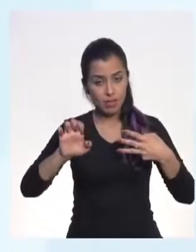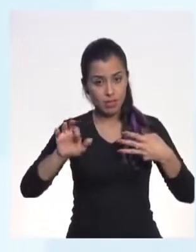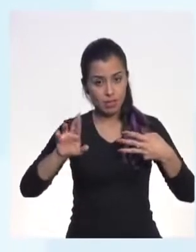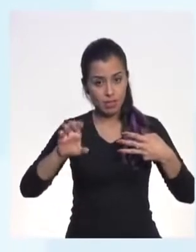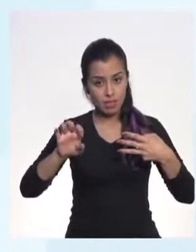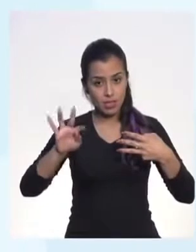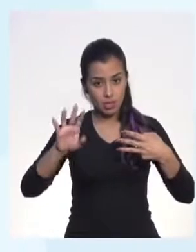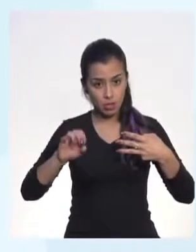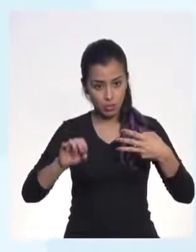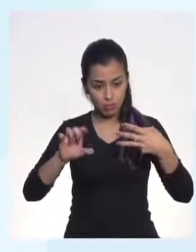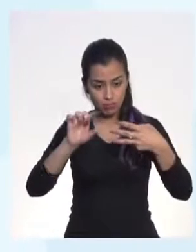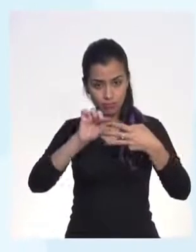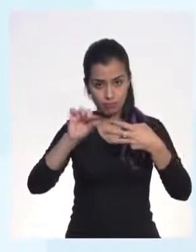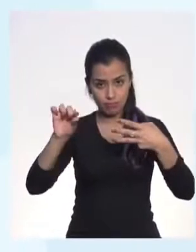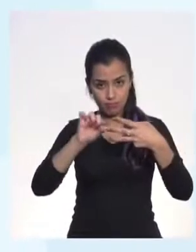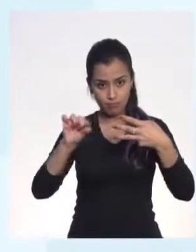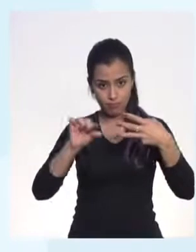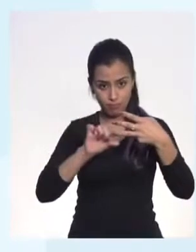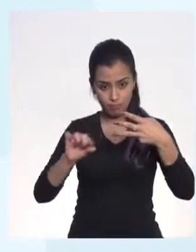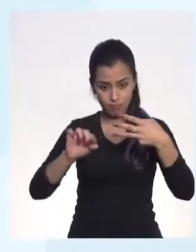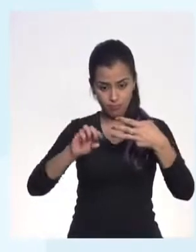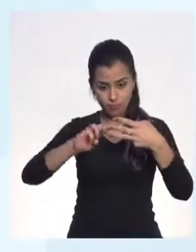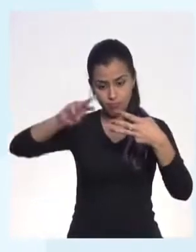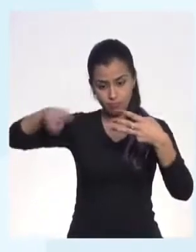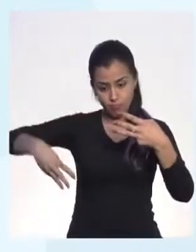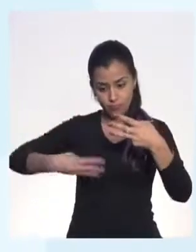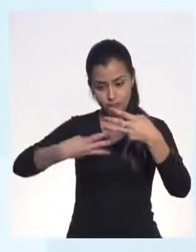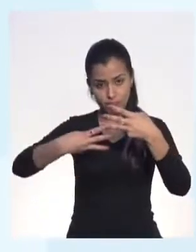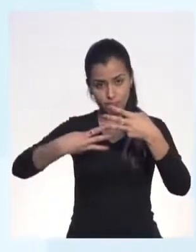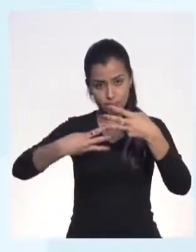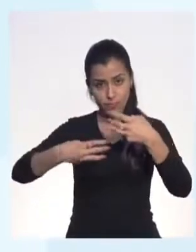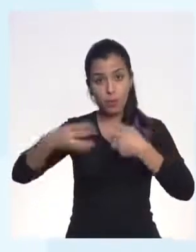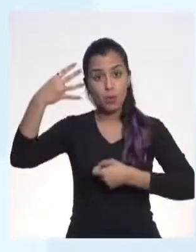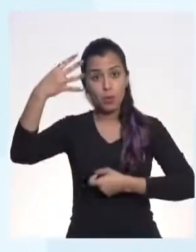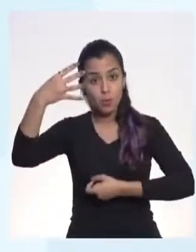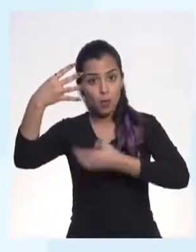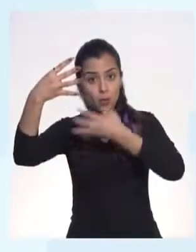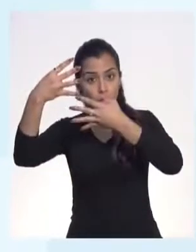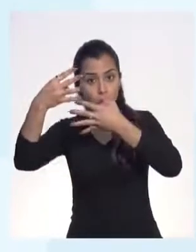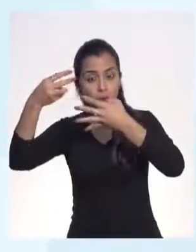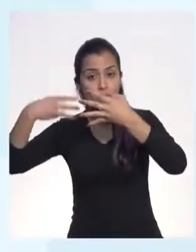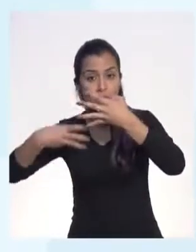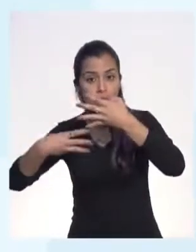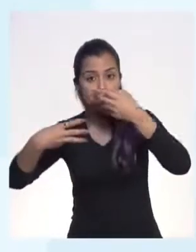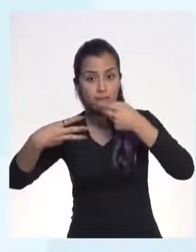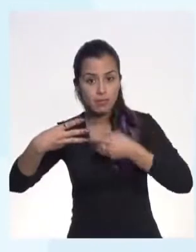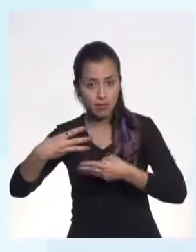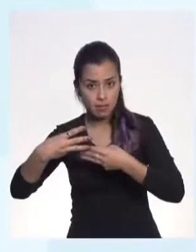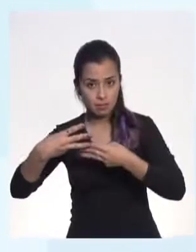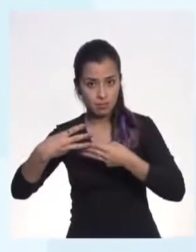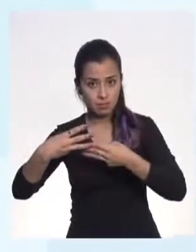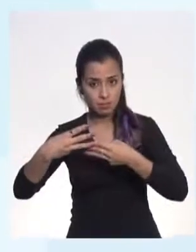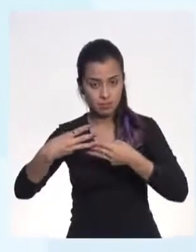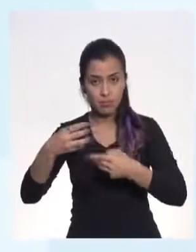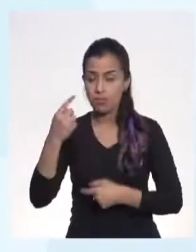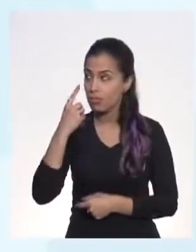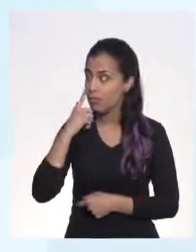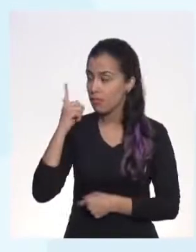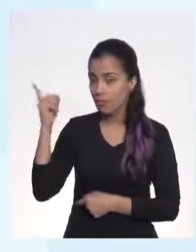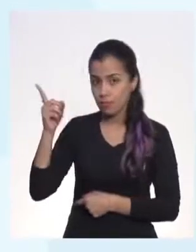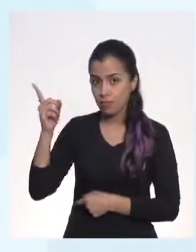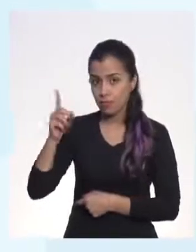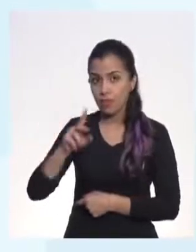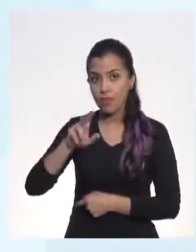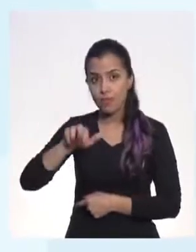ele cria essa estrutura Primeiro vou fazer dois aliás os quatro bercinhos pulo uma